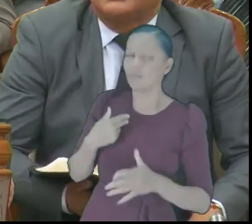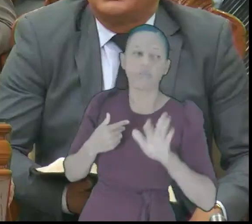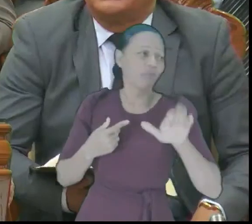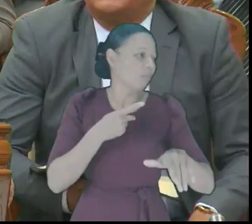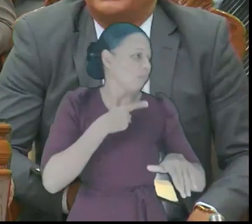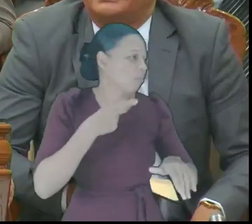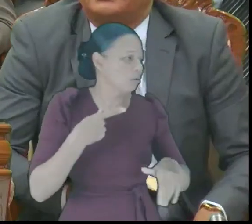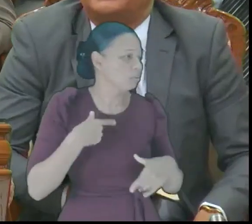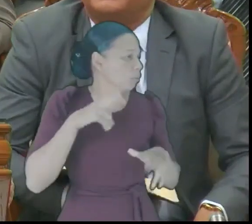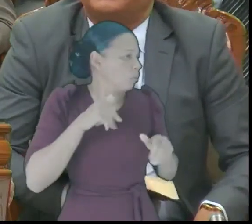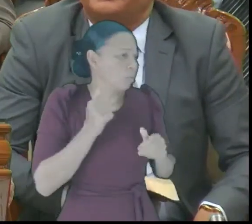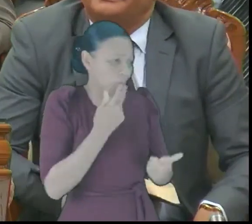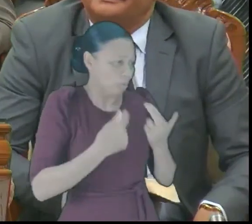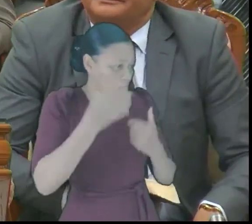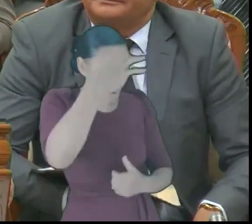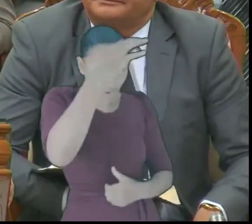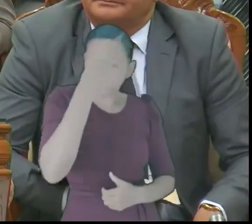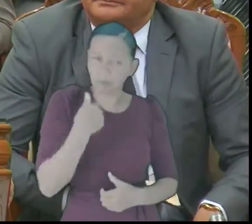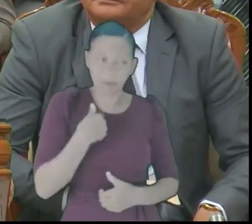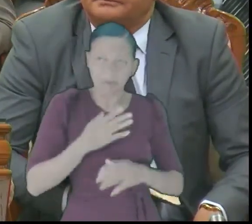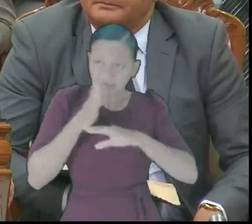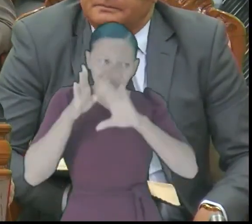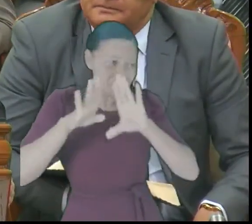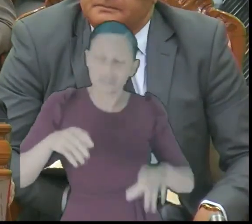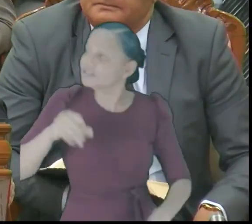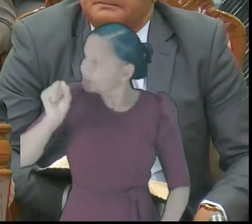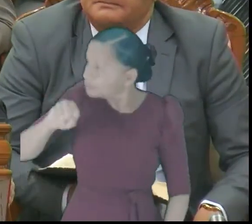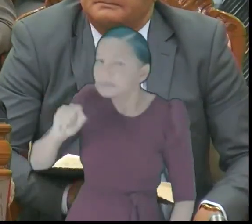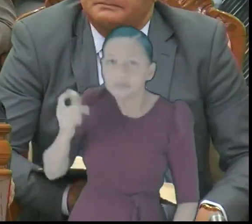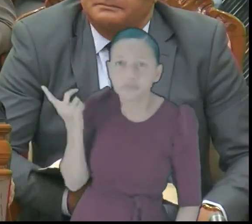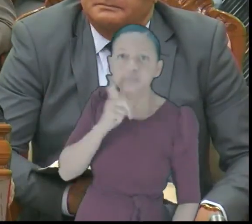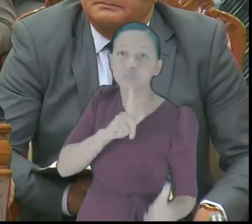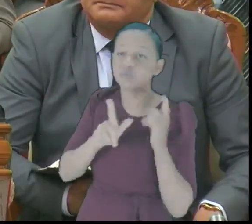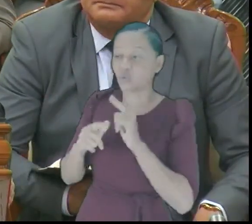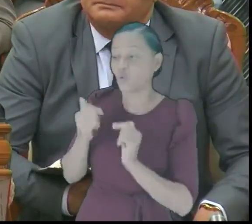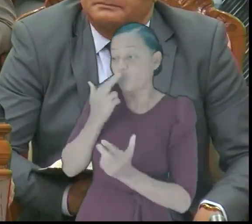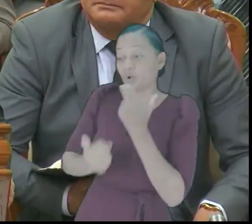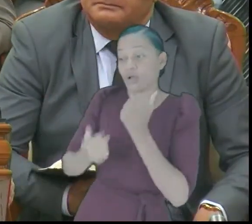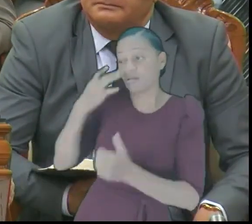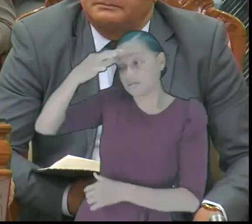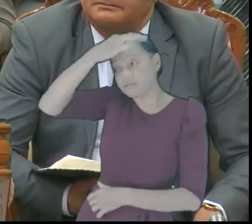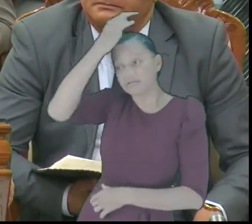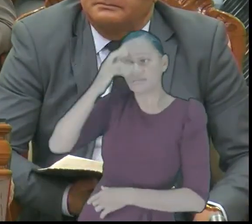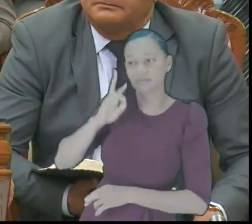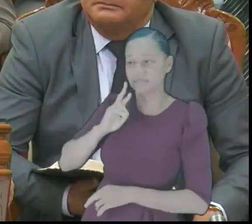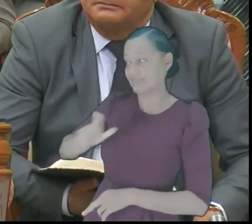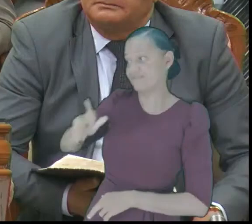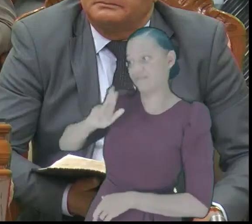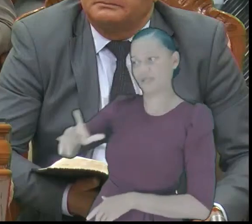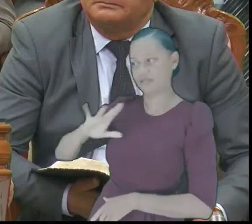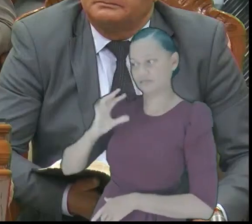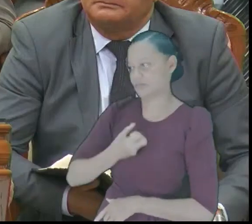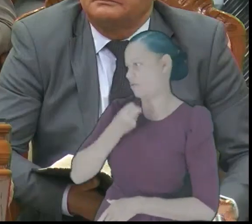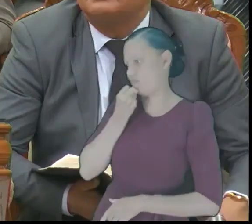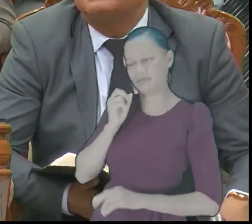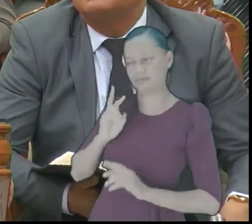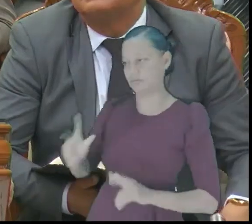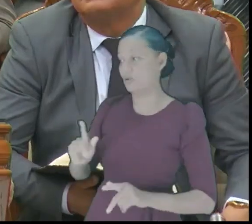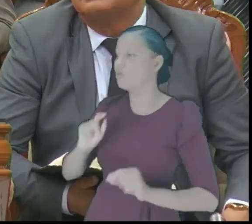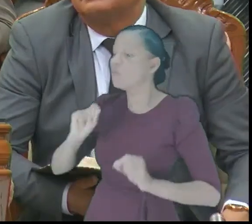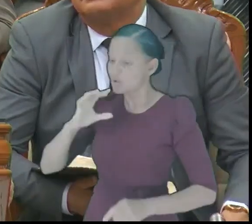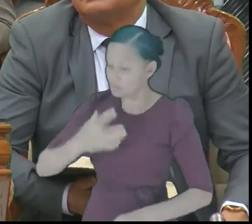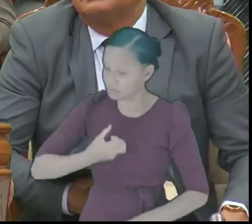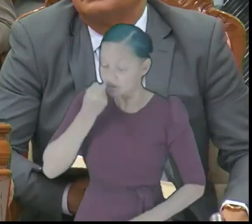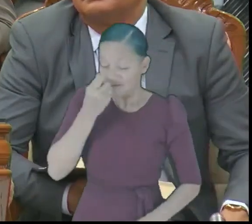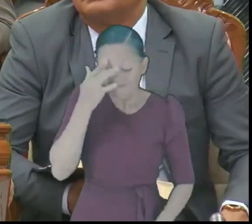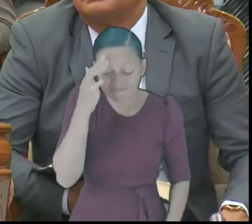línguas. Será que eu vou para o céu? Vai, meu irmão. O batismo com o Espírito Santo não é salvação. A salvação é